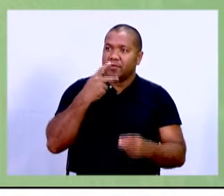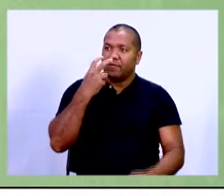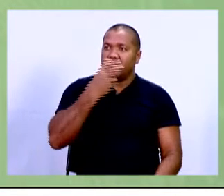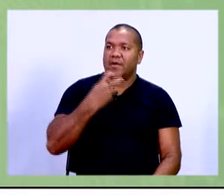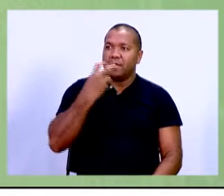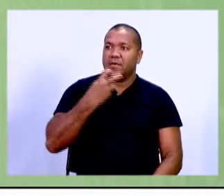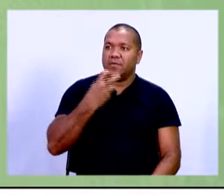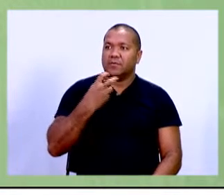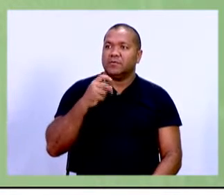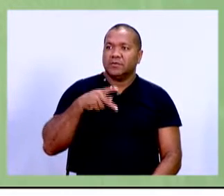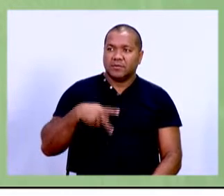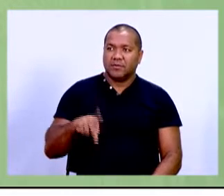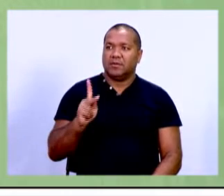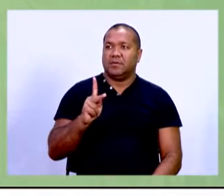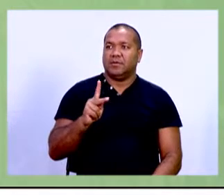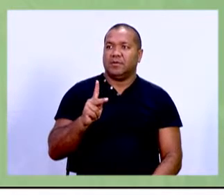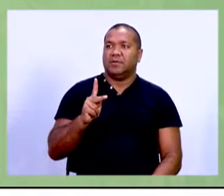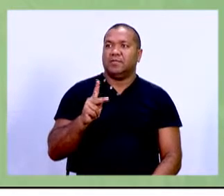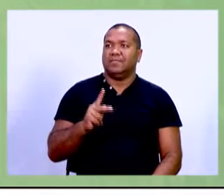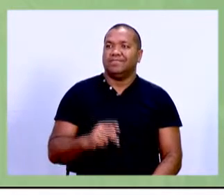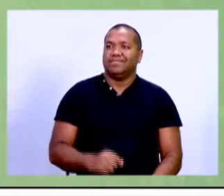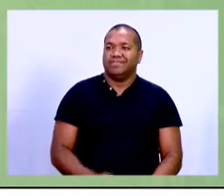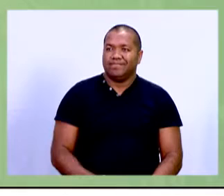verbalmente. Sempre.